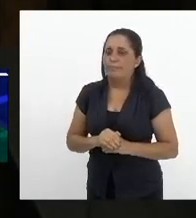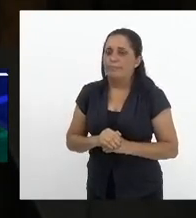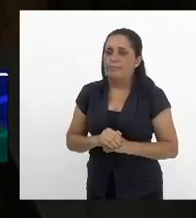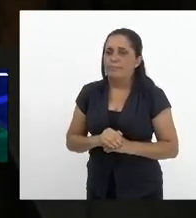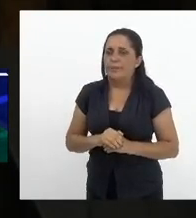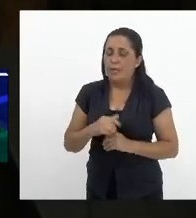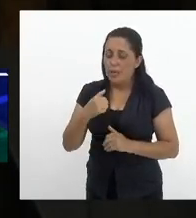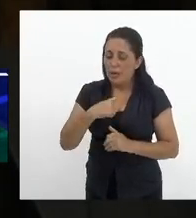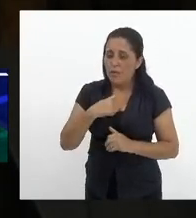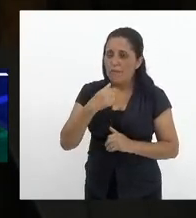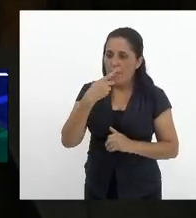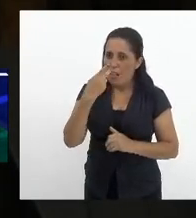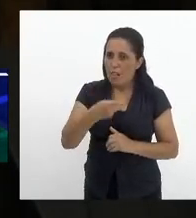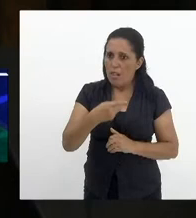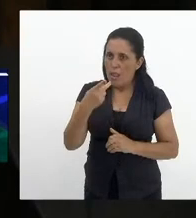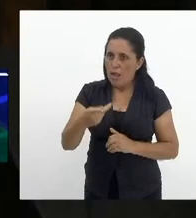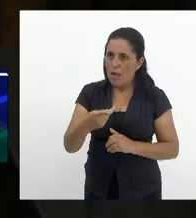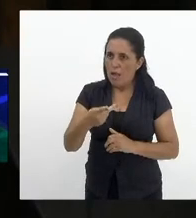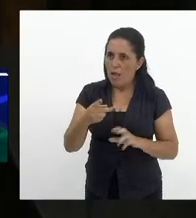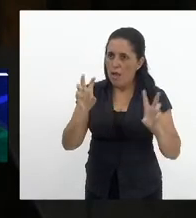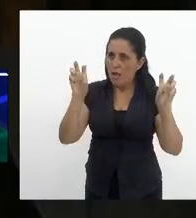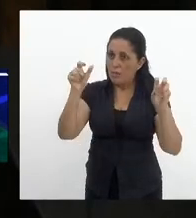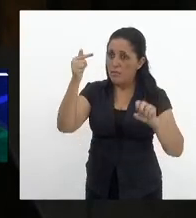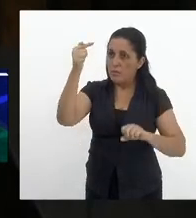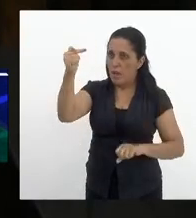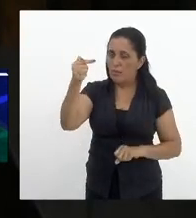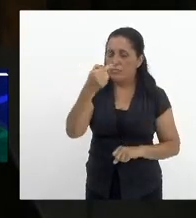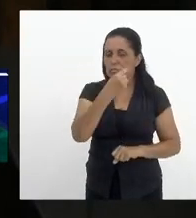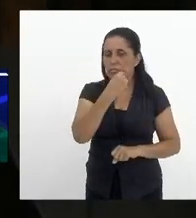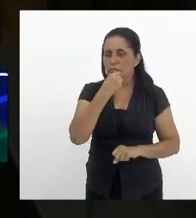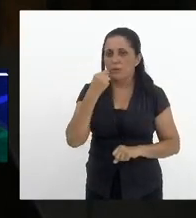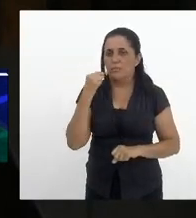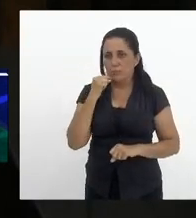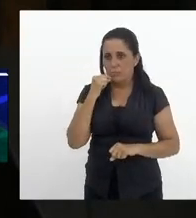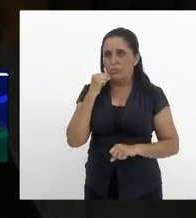e eu falei sobre o dia 7 de setembro.